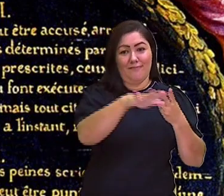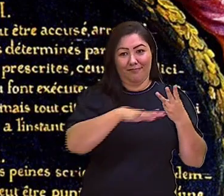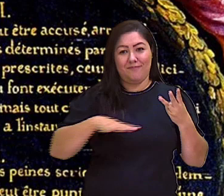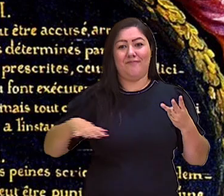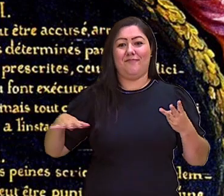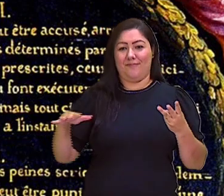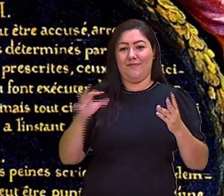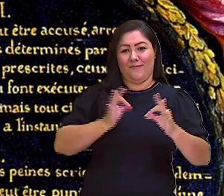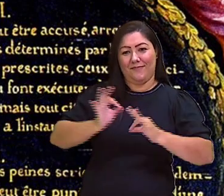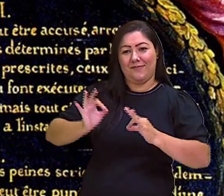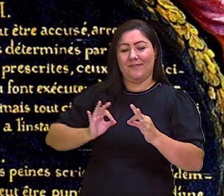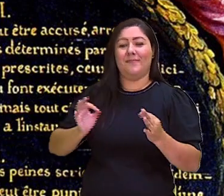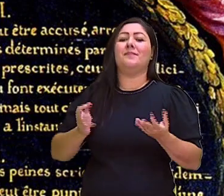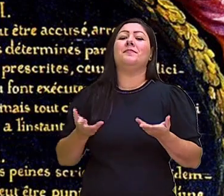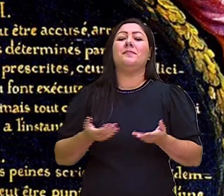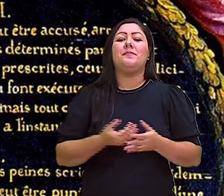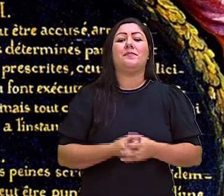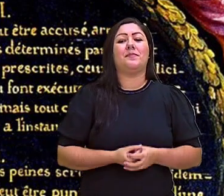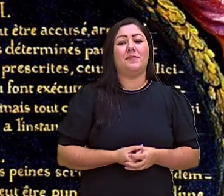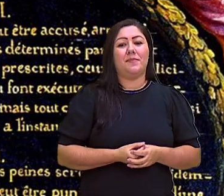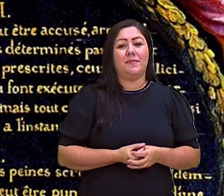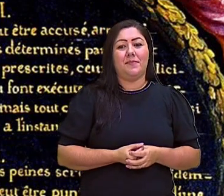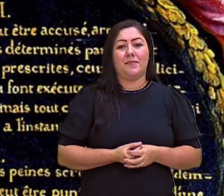a Organização das Nações Unidas